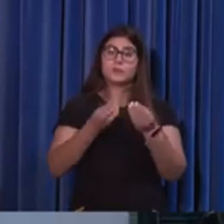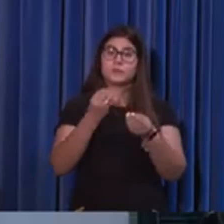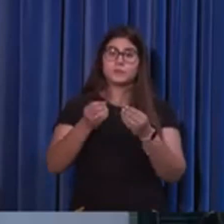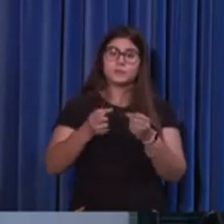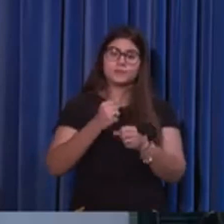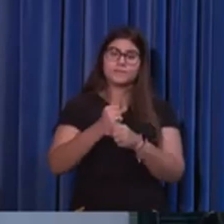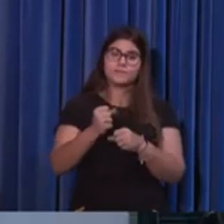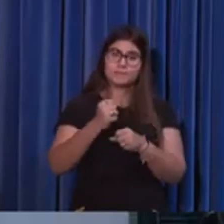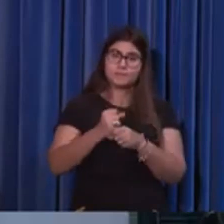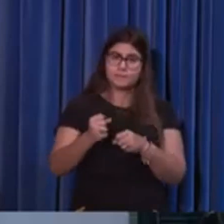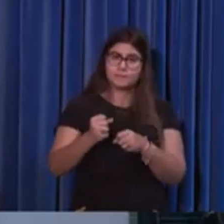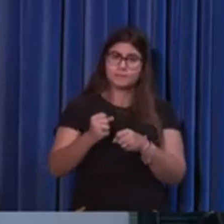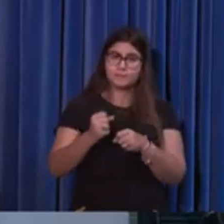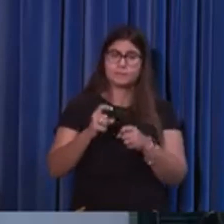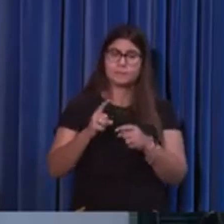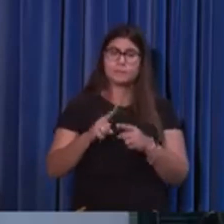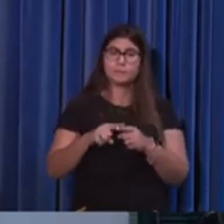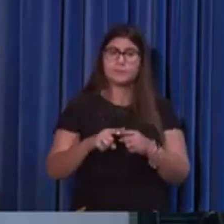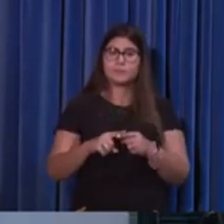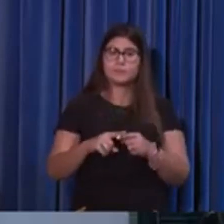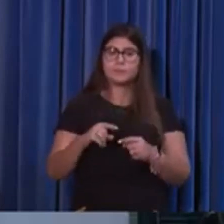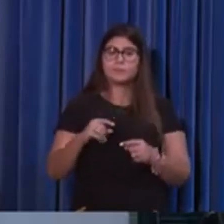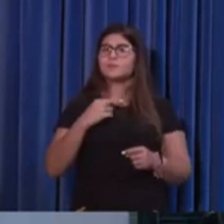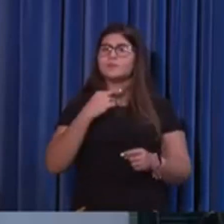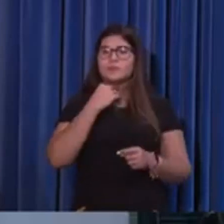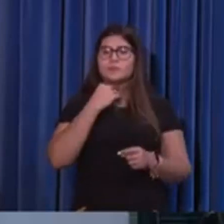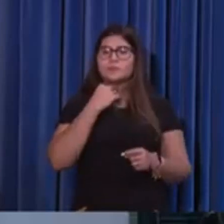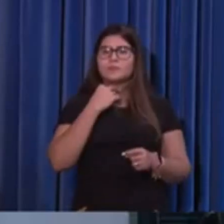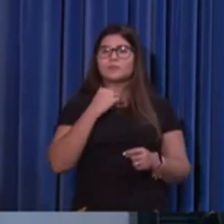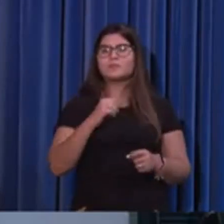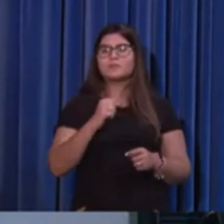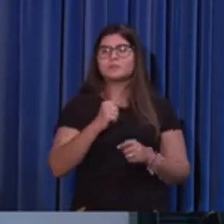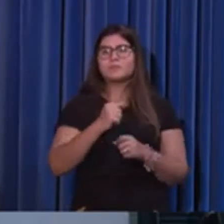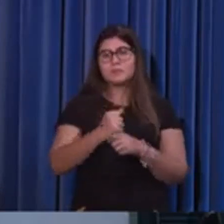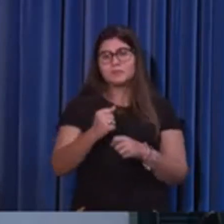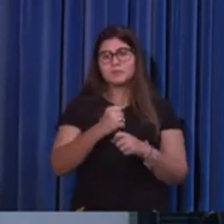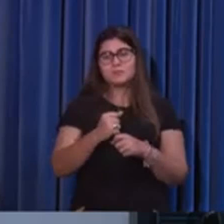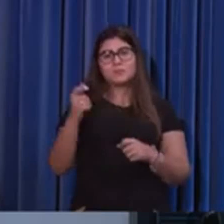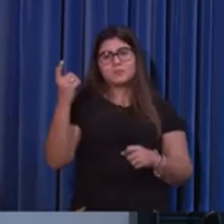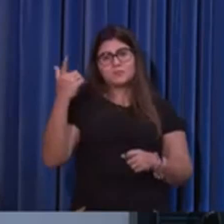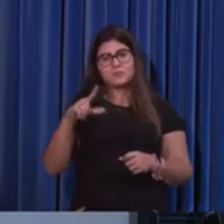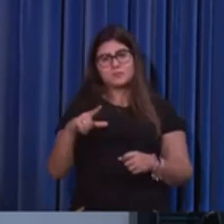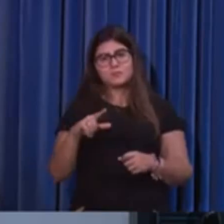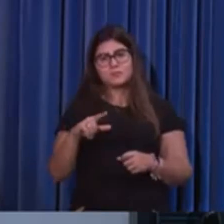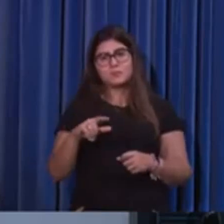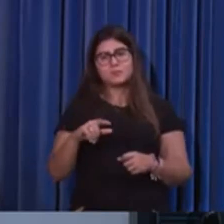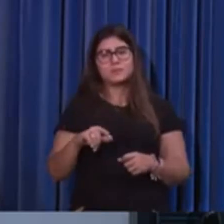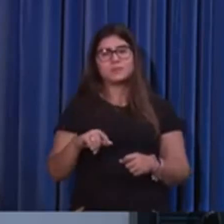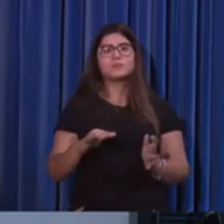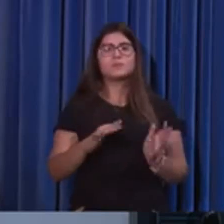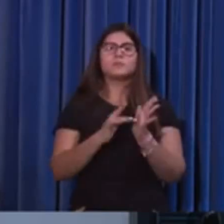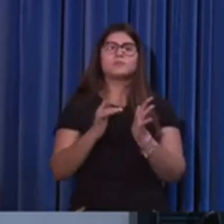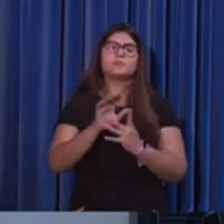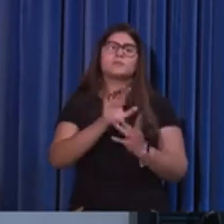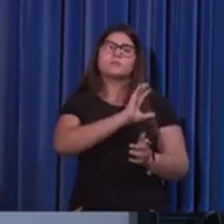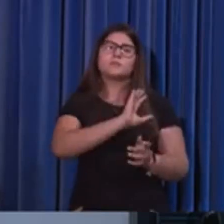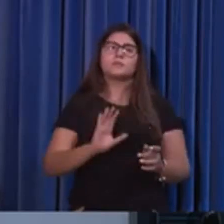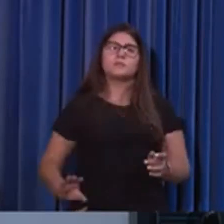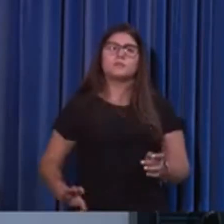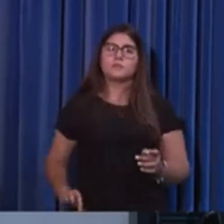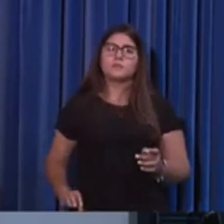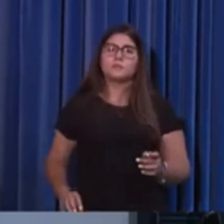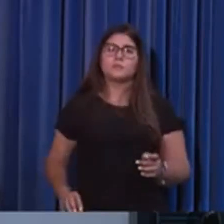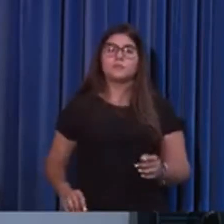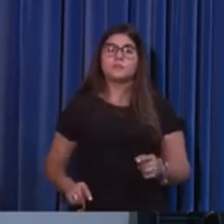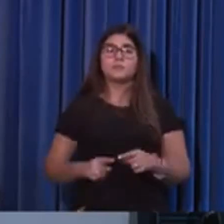ninguém pode lançar outro fundamento, além do que foi posto, o qual é Jesus Cristo. Mas ele